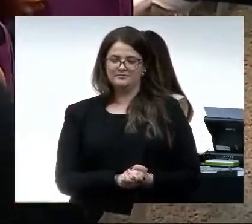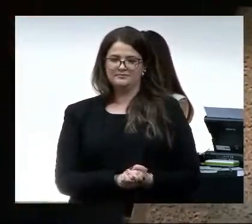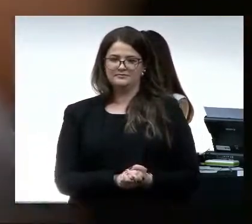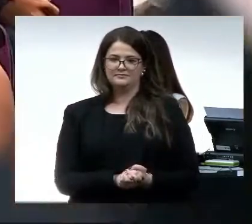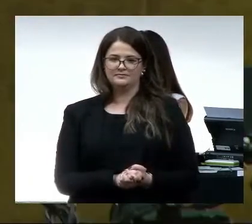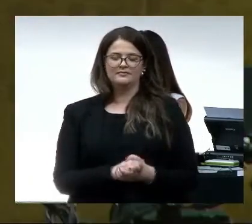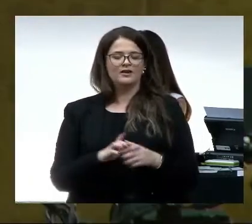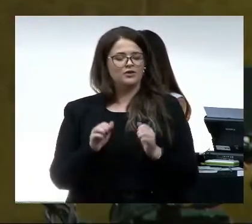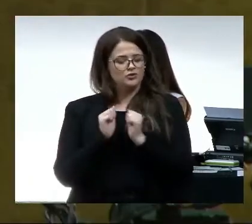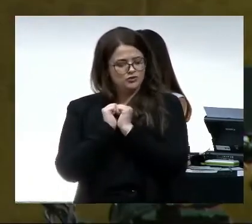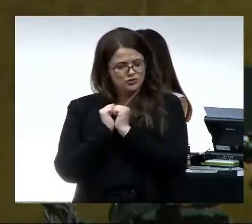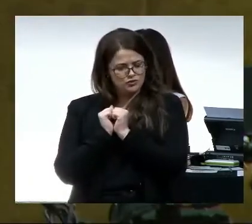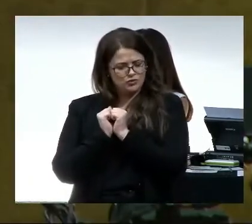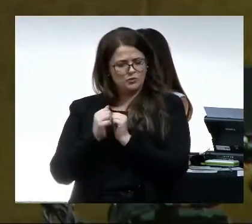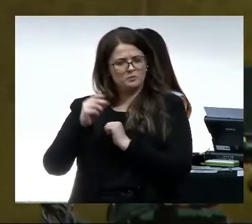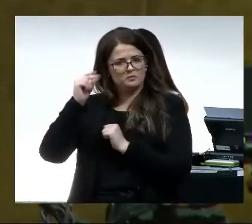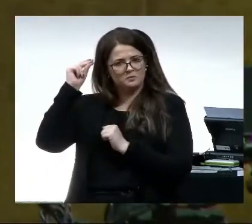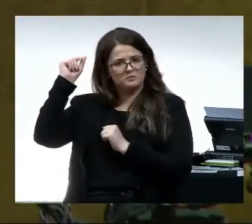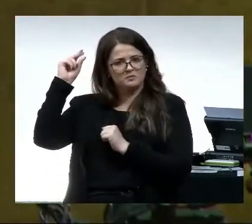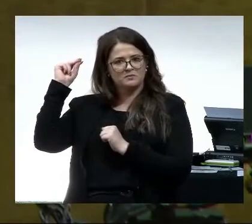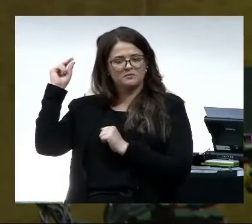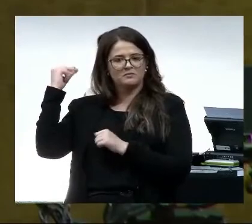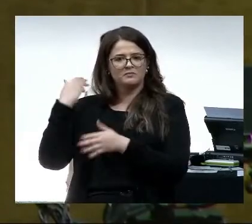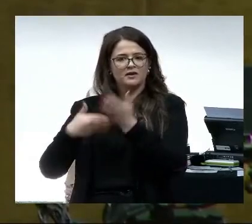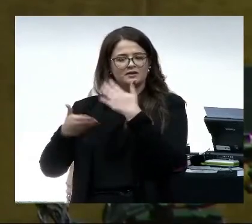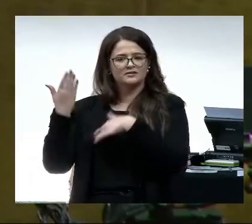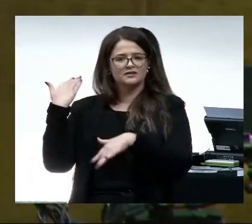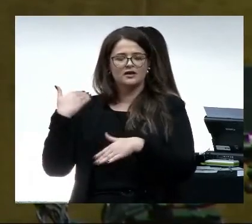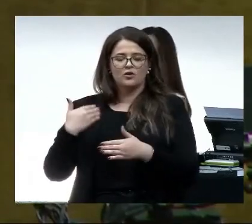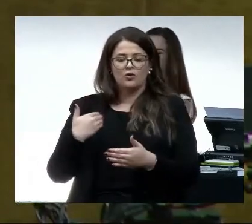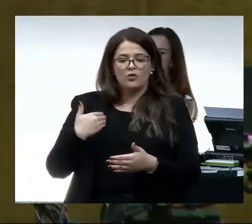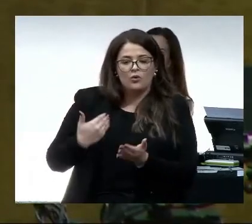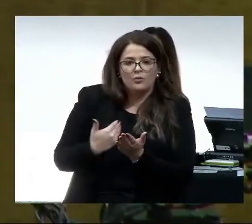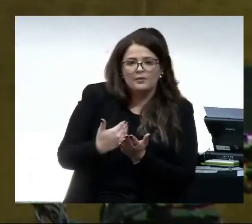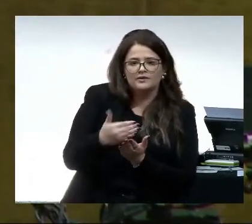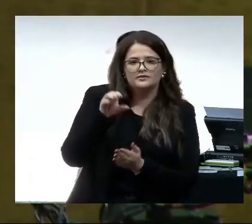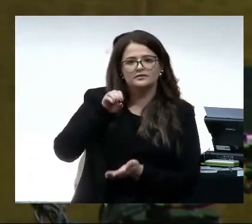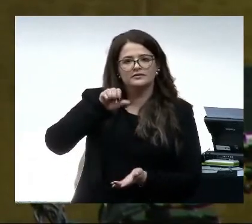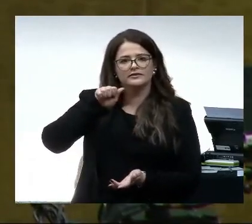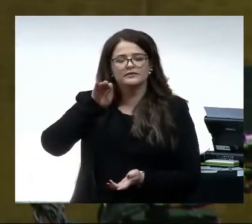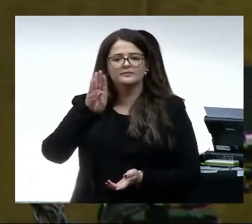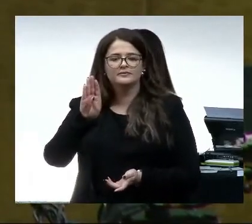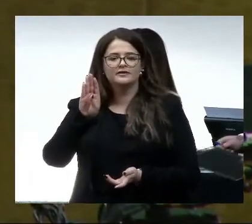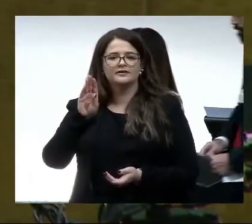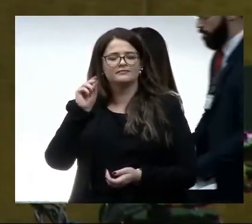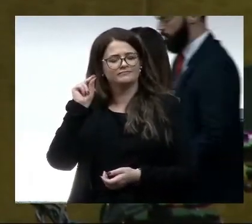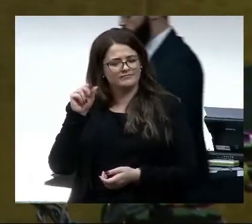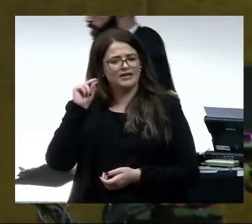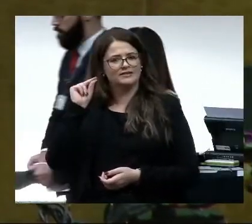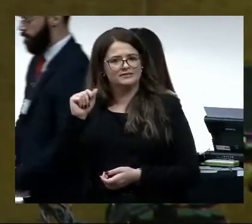que me acompanha desde os primeiros passos na Ordem dos Advogados do Brasil, e faz